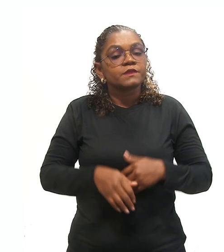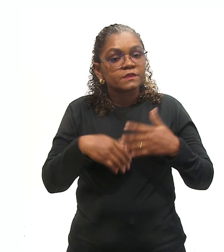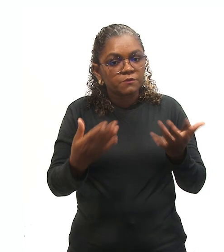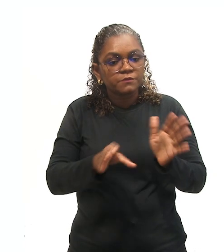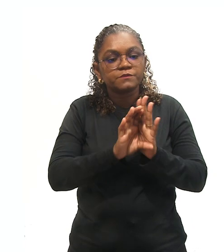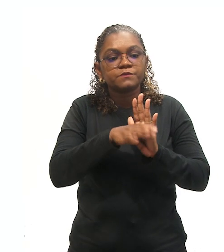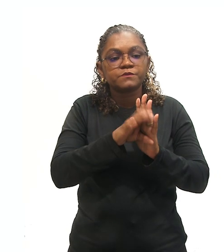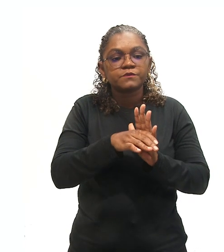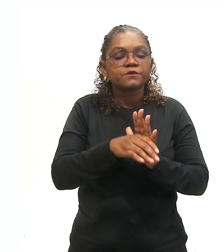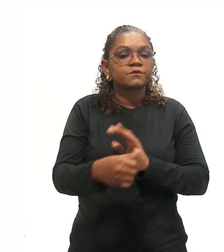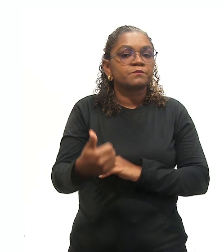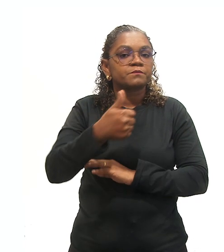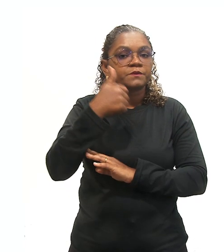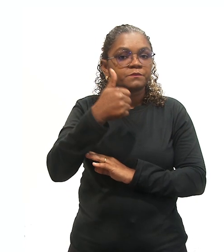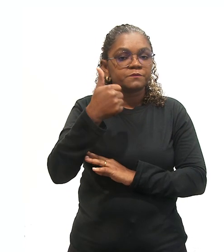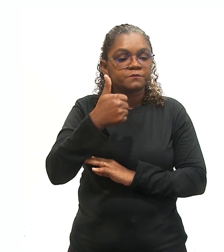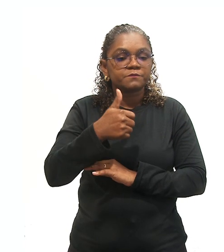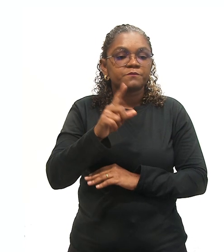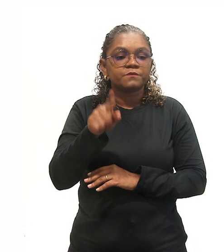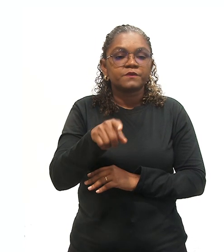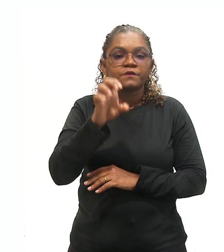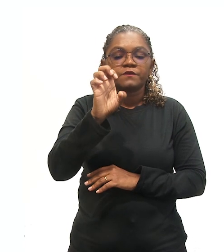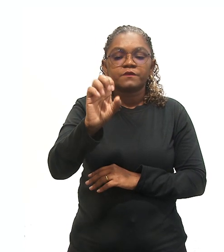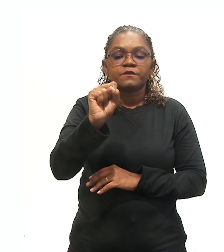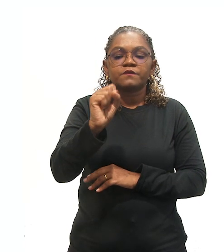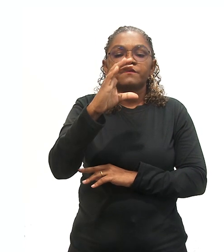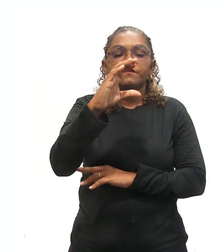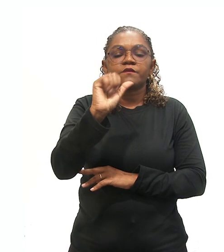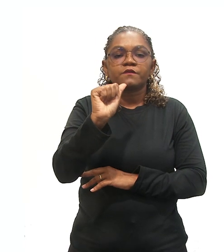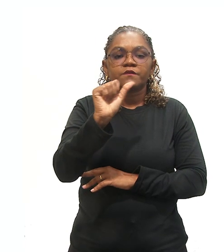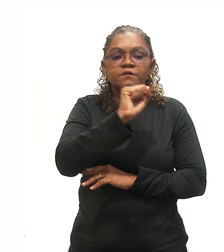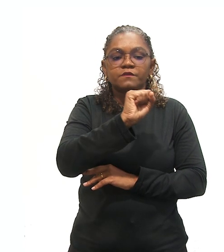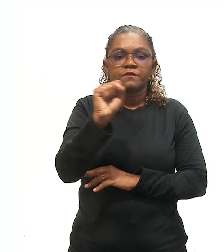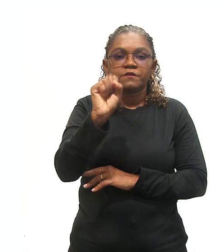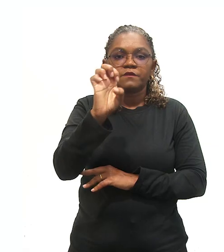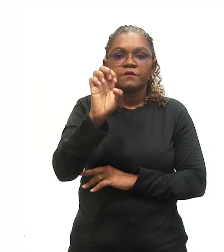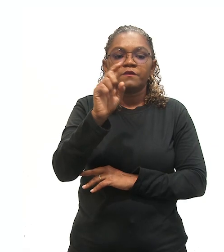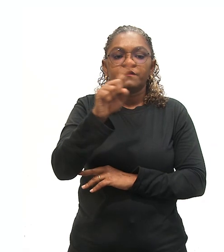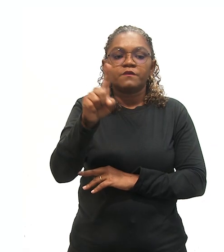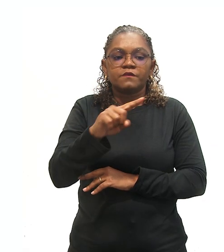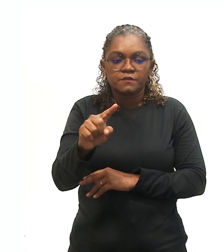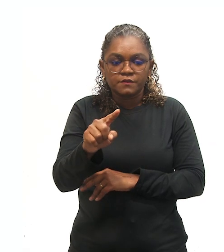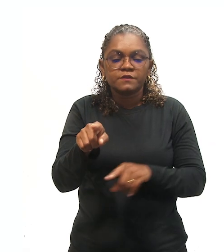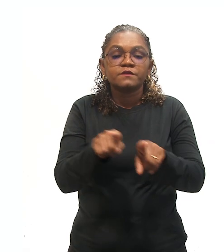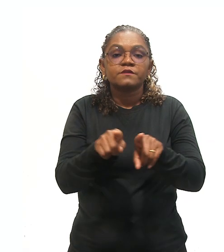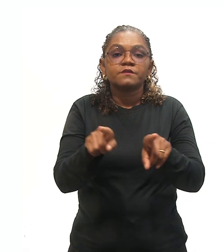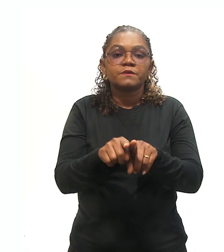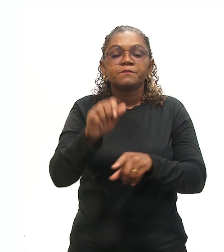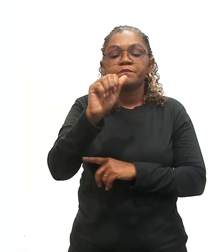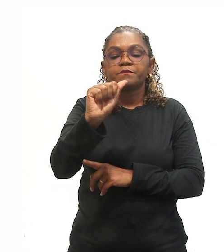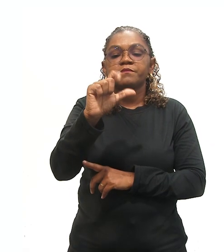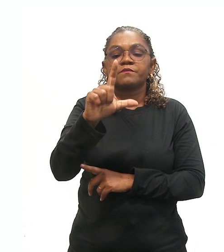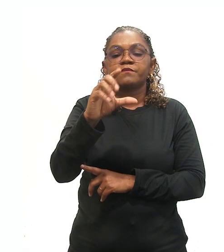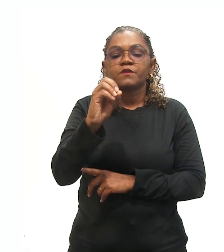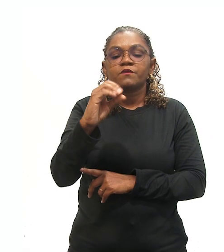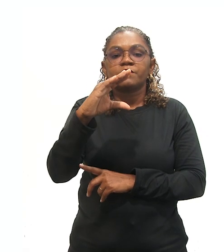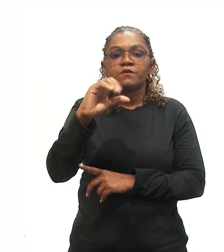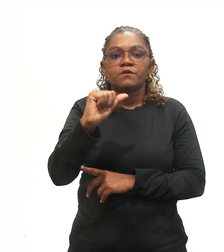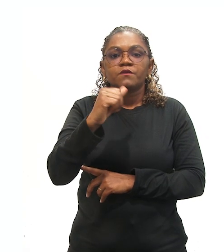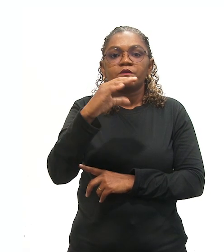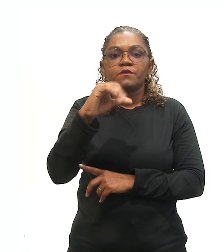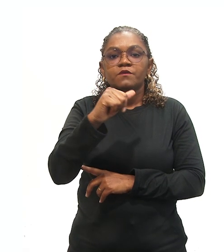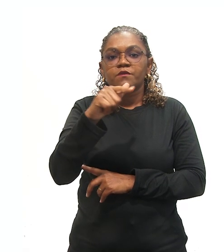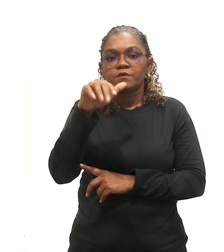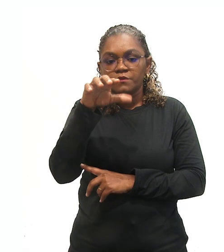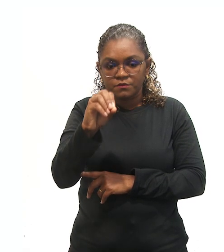ver é o conceito de escassez e alocação de recurso, né? Que é isso que estuda a economia,